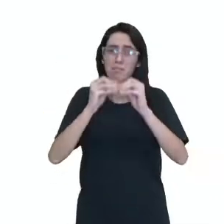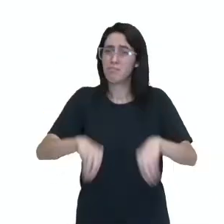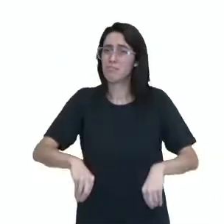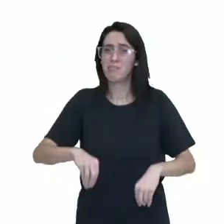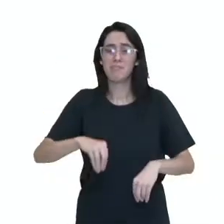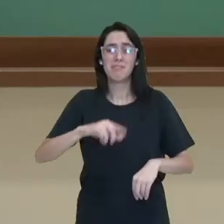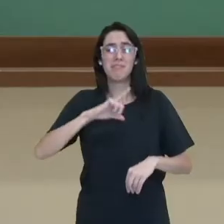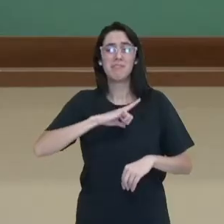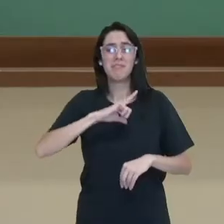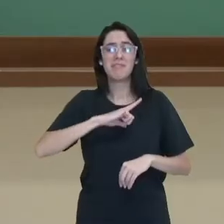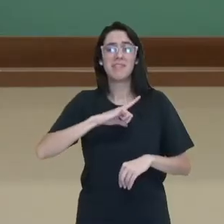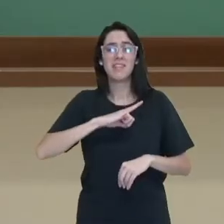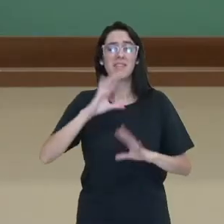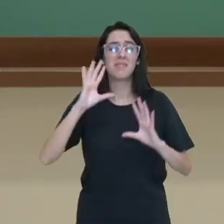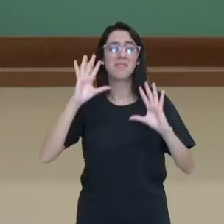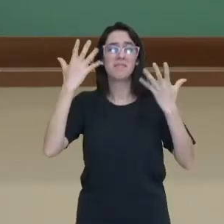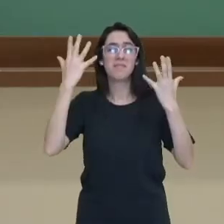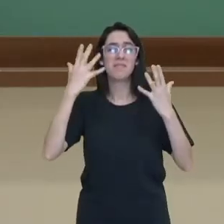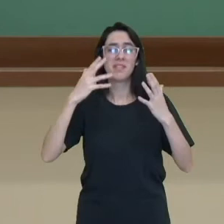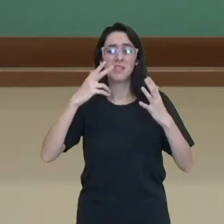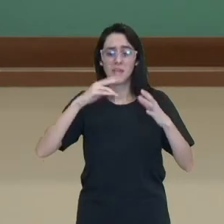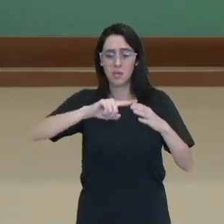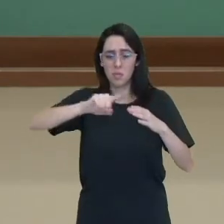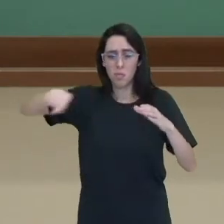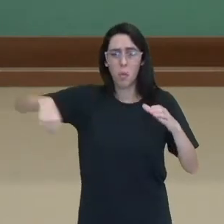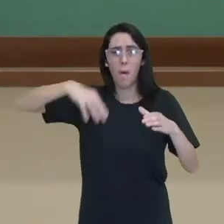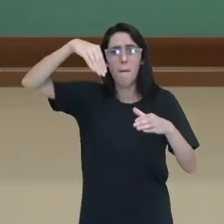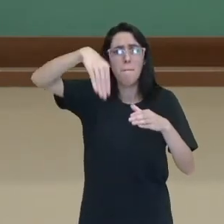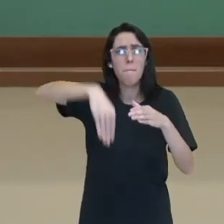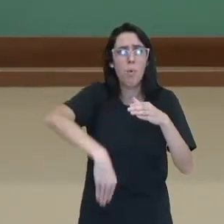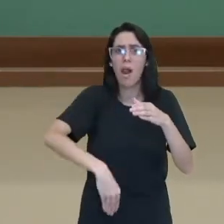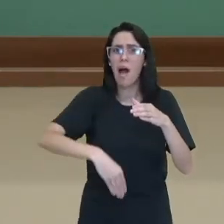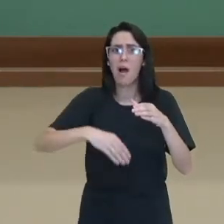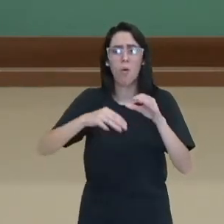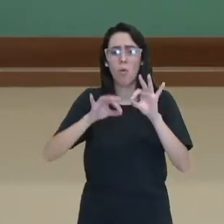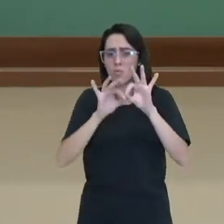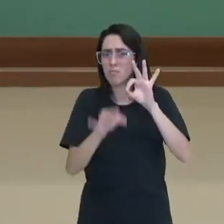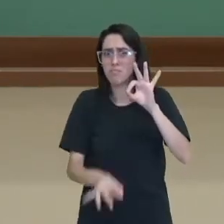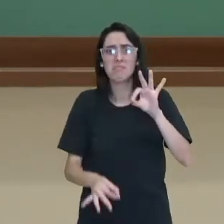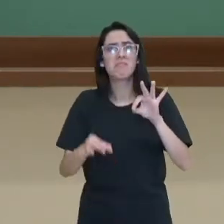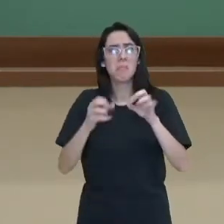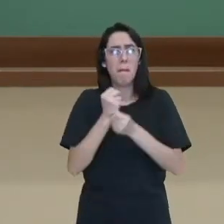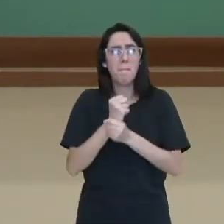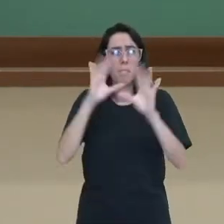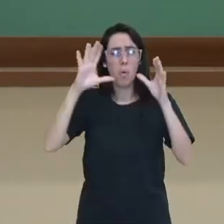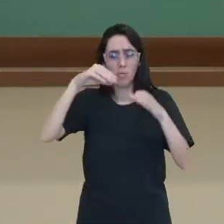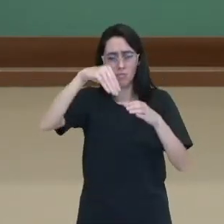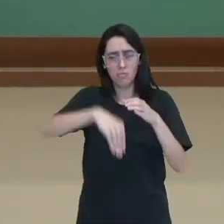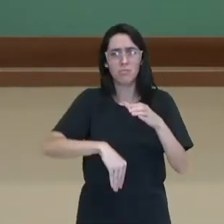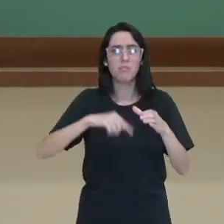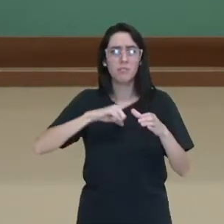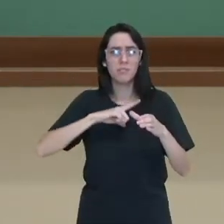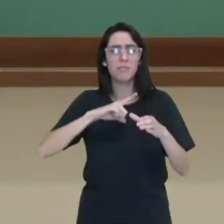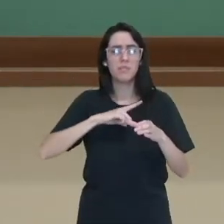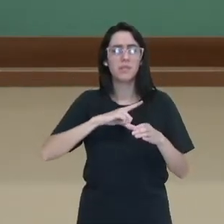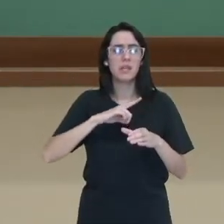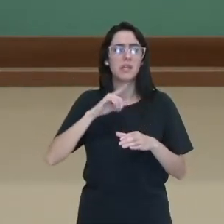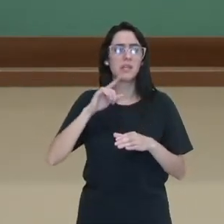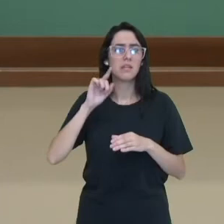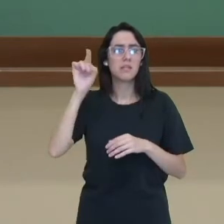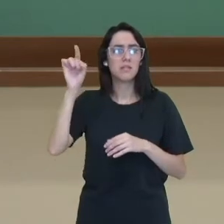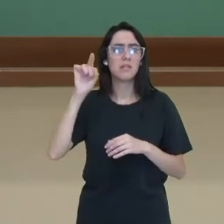meio do atol, fazendo um buraco de muitos metros, onde hoje a vida marinha até acaba